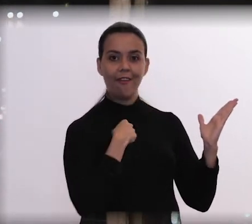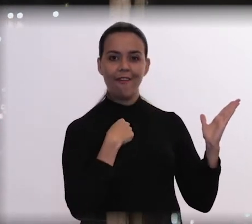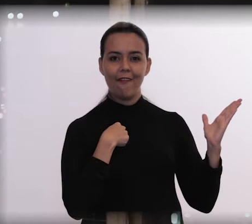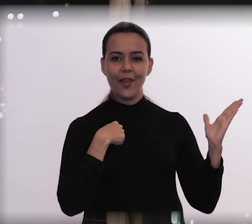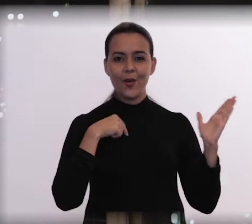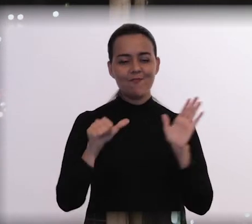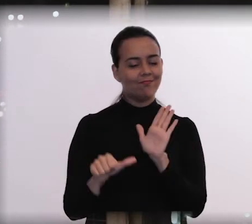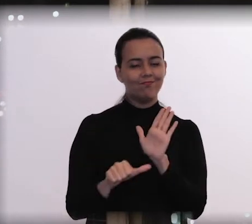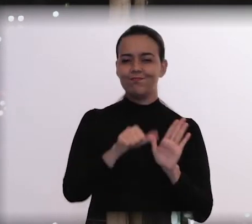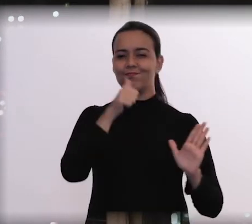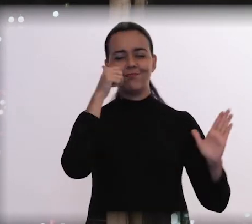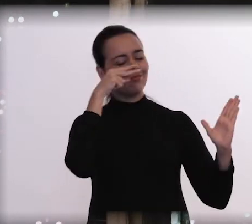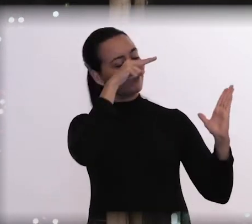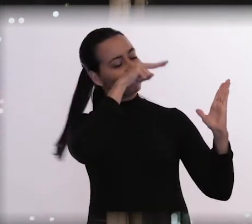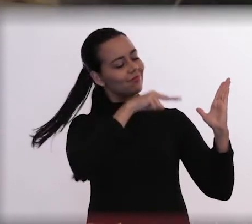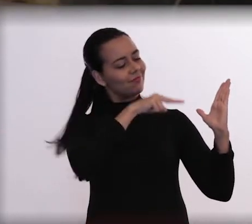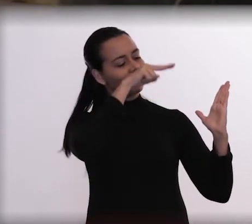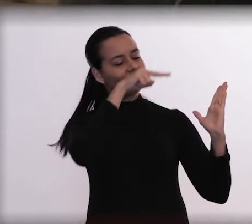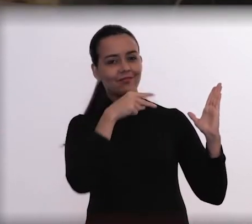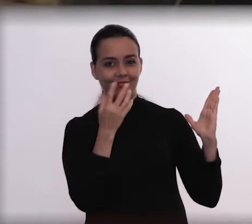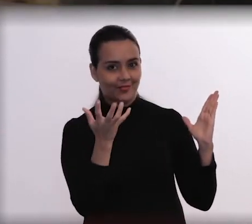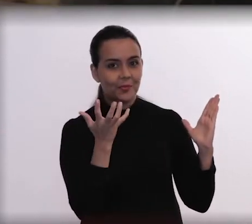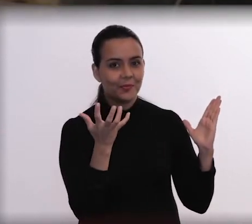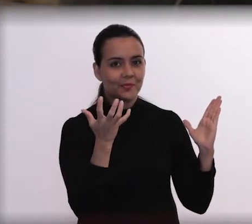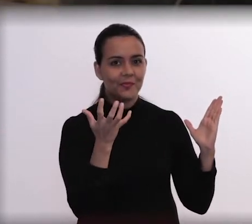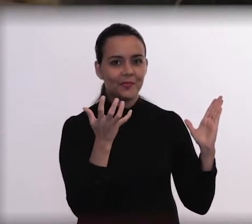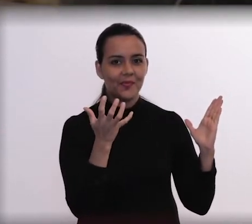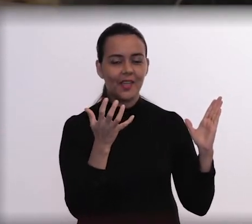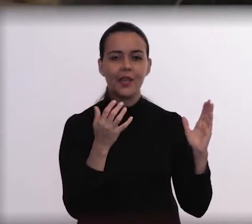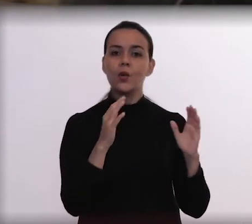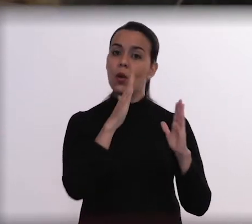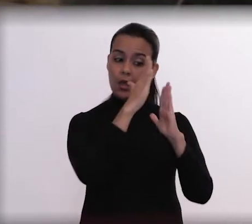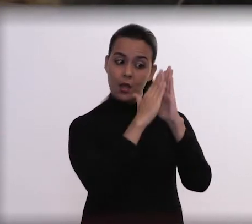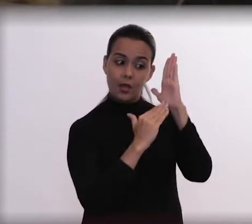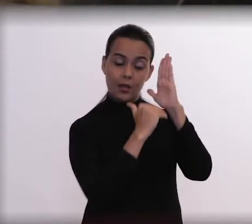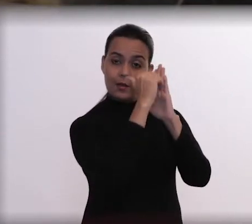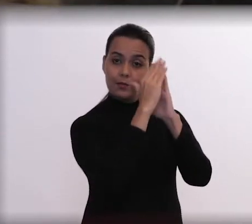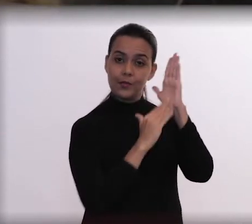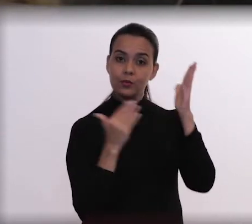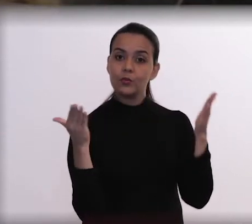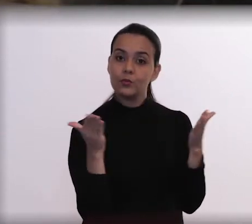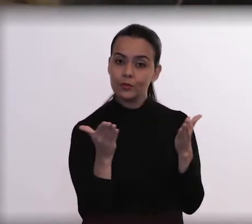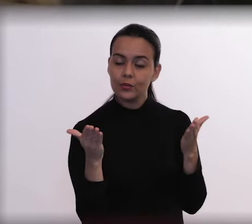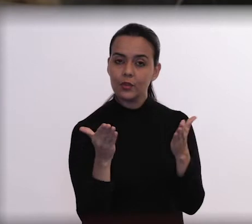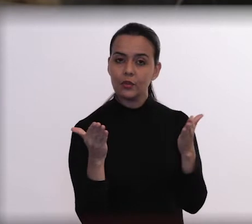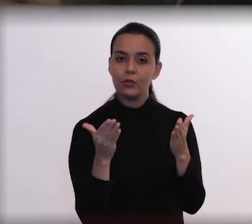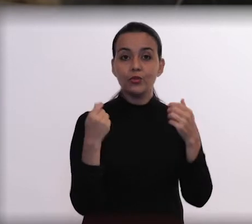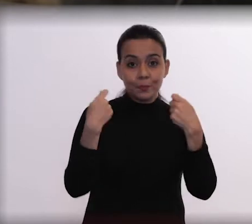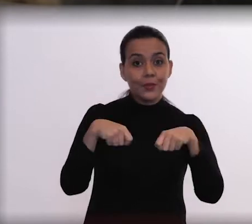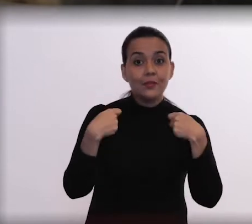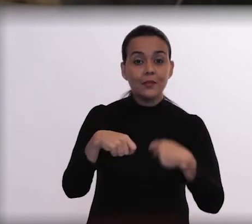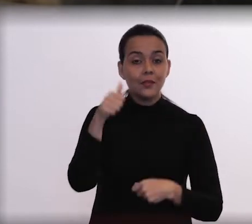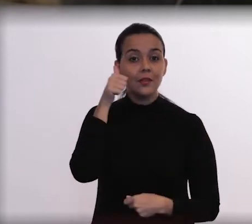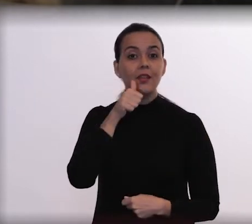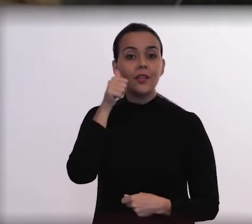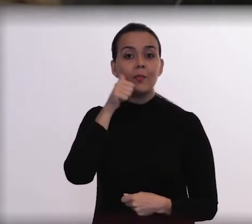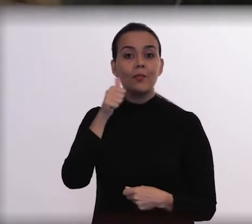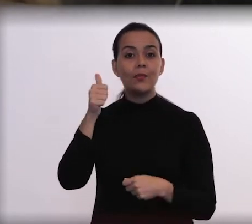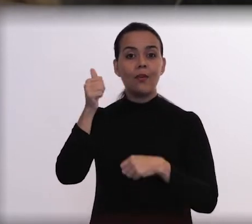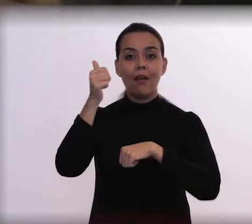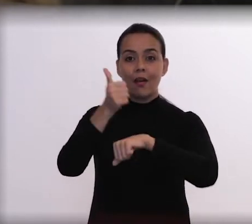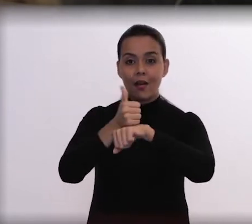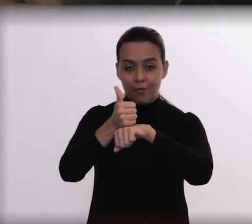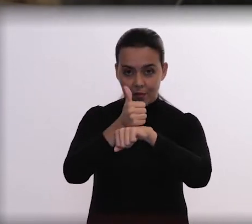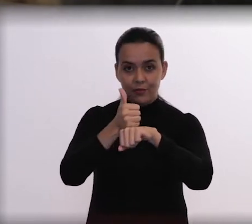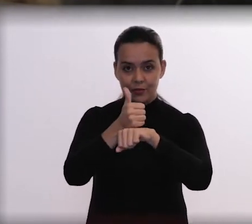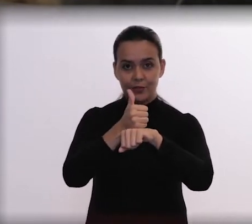de que faço questão de ler. É engraçado. A pintura brasileira hoje está dependendo das mulheres e nas mãos